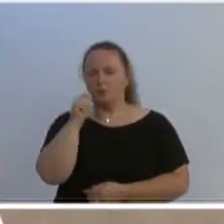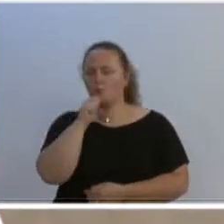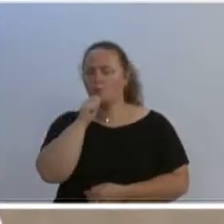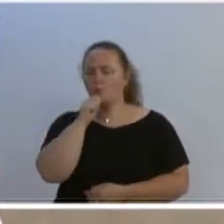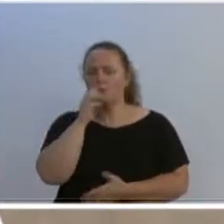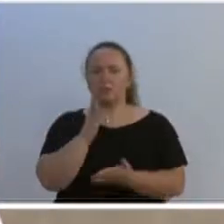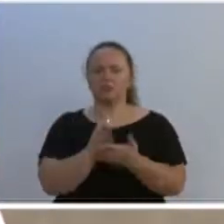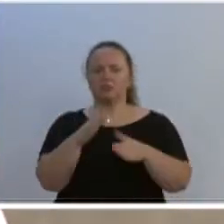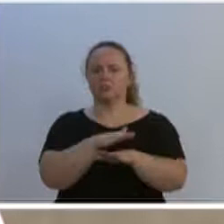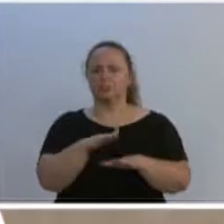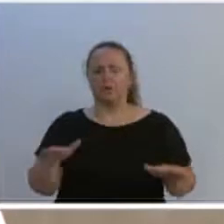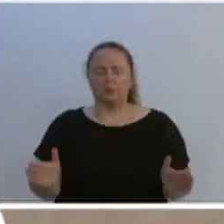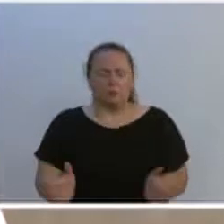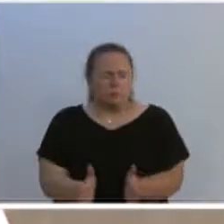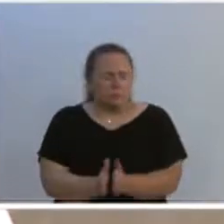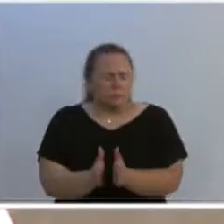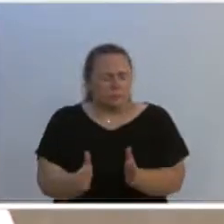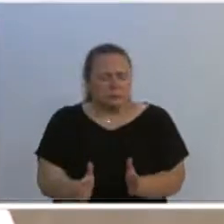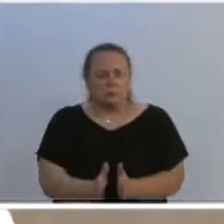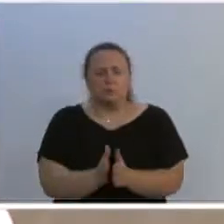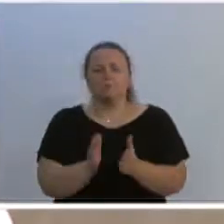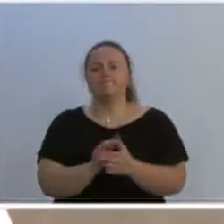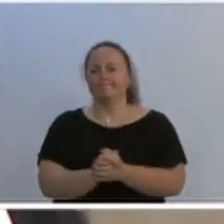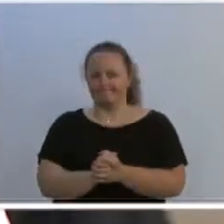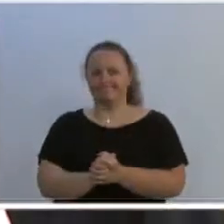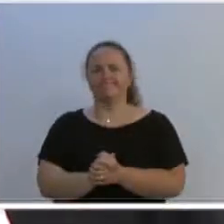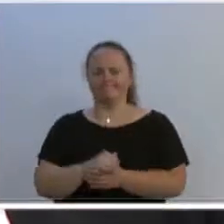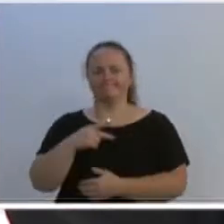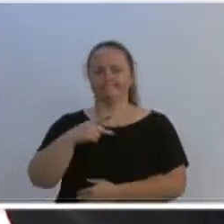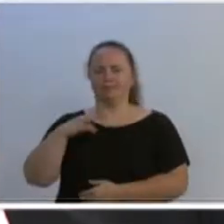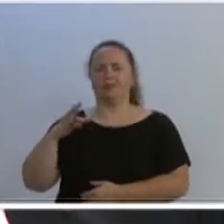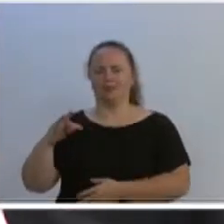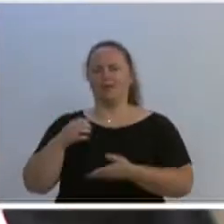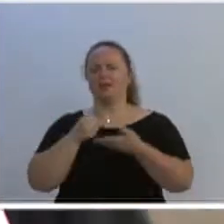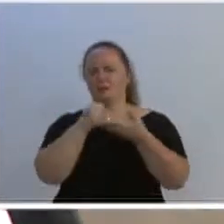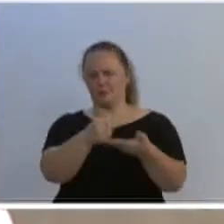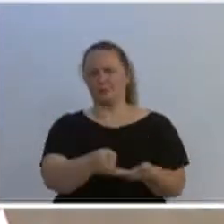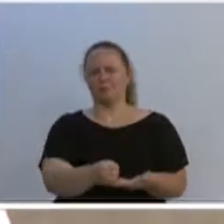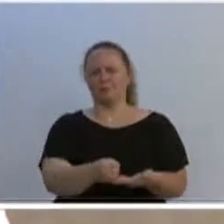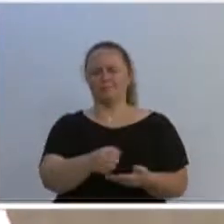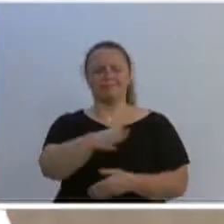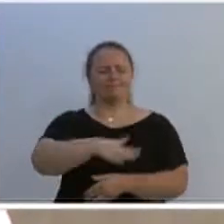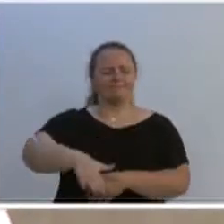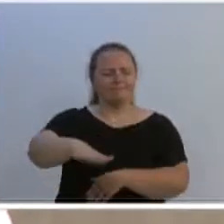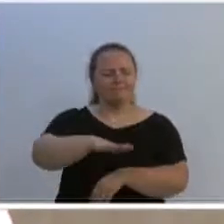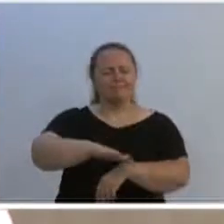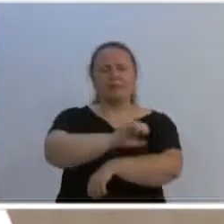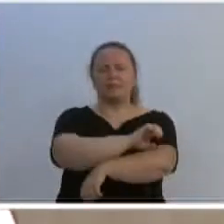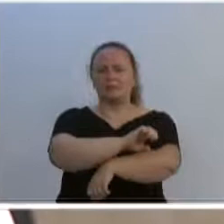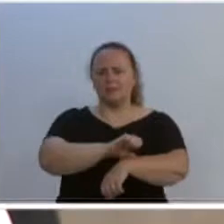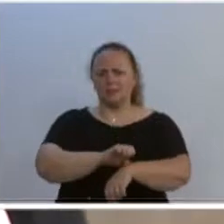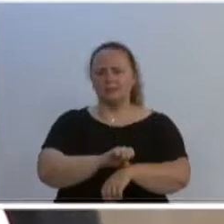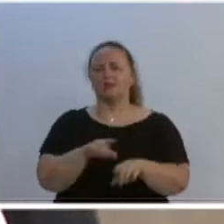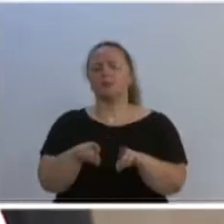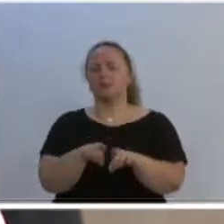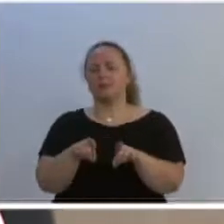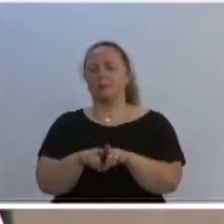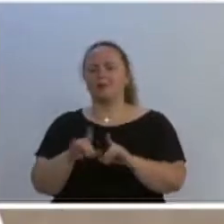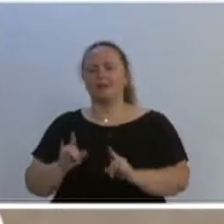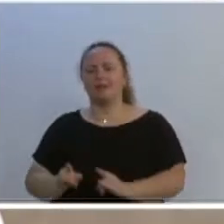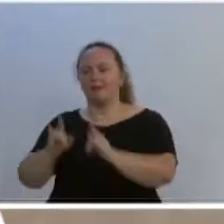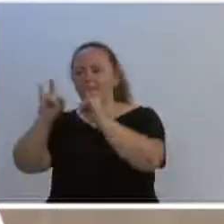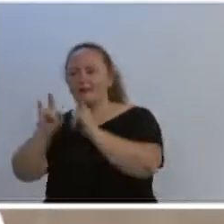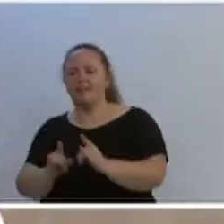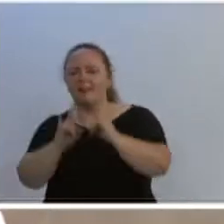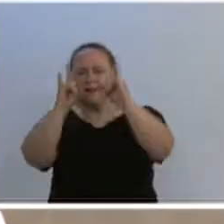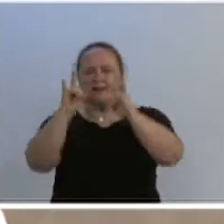diferença gigantesca. Para os programas sociais, na área da educação, Minha Casa Minha Vida, todas as políticas sociais. Vossa Excelência pode discordar de mim